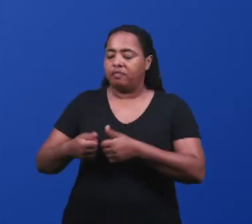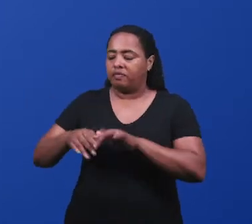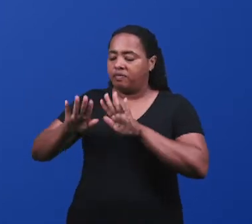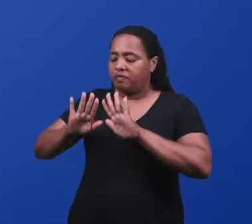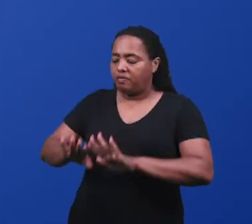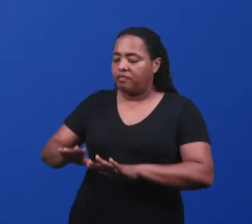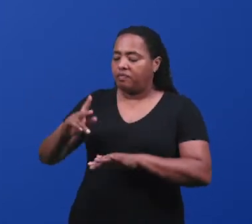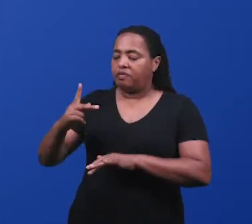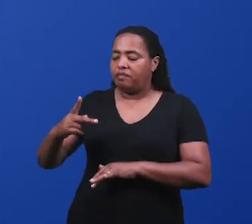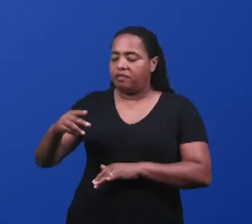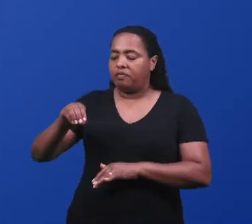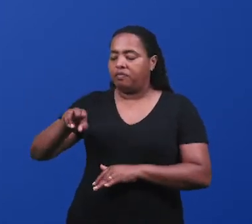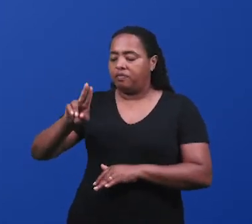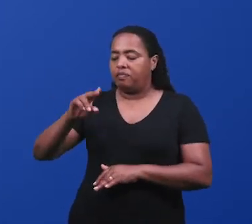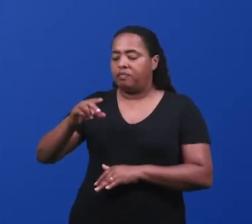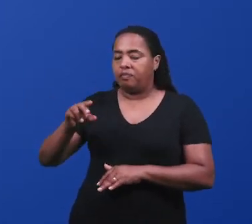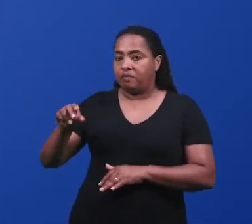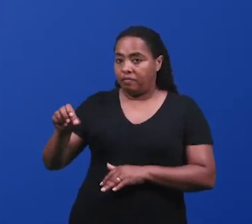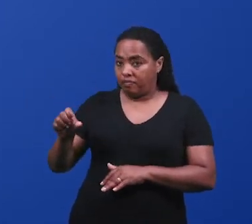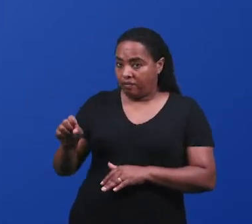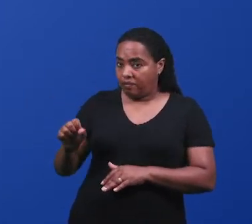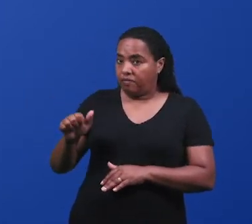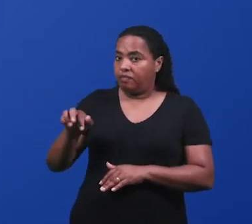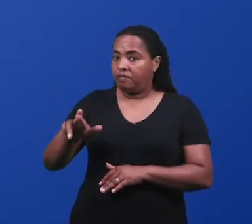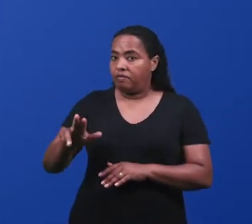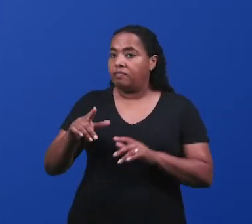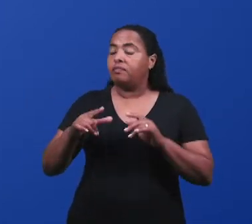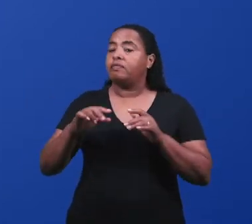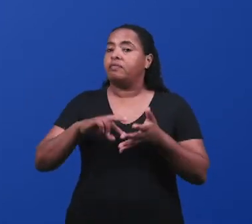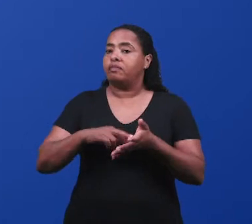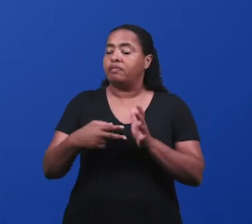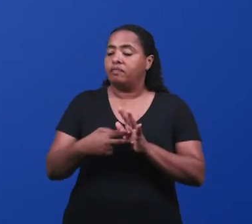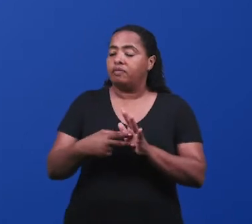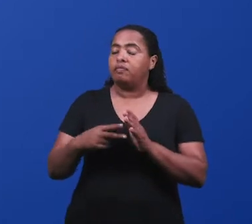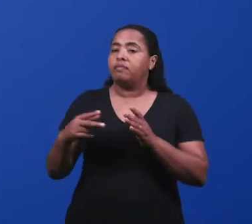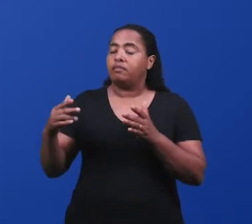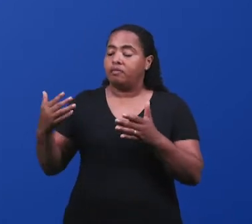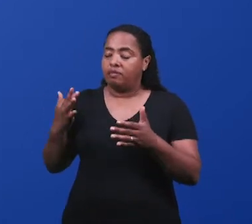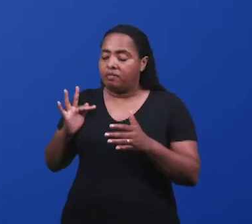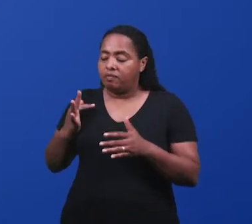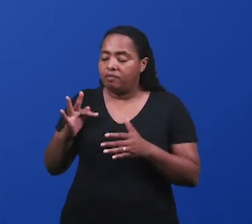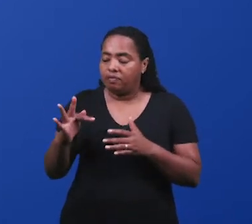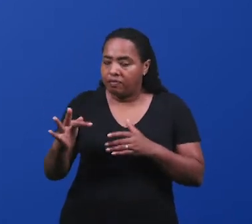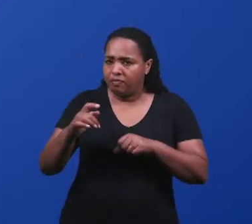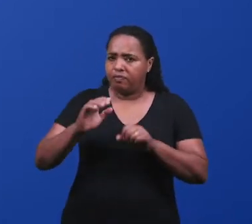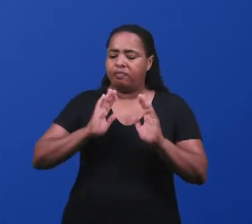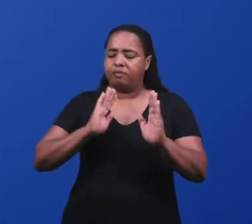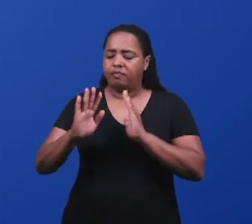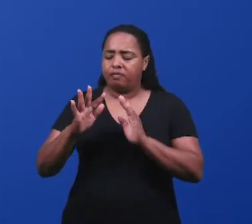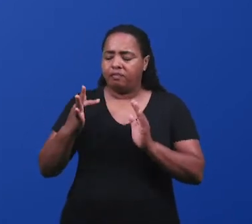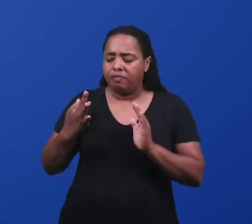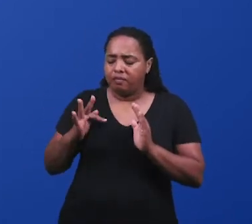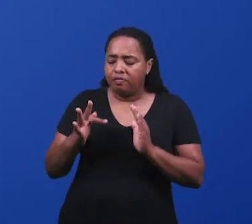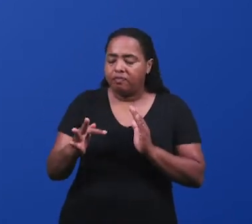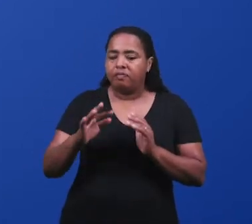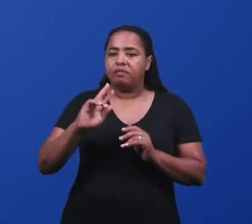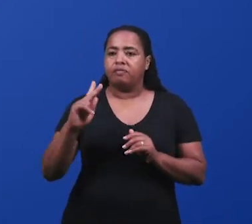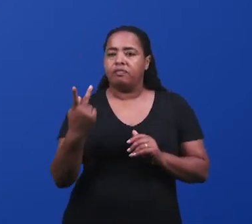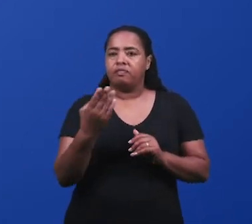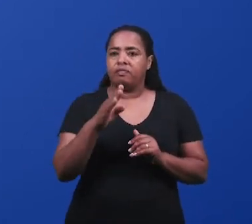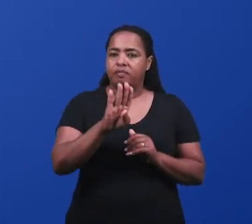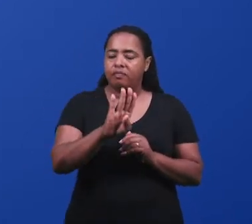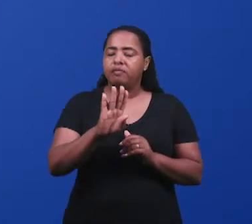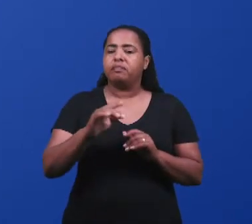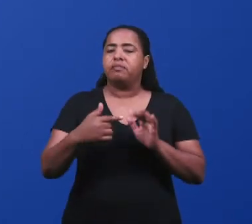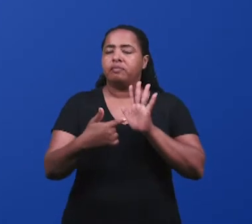esse pousar, essa expressão, é um momento breve, A palavra até diz em